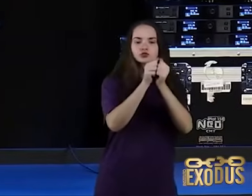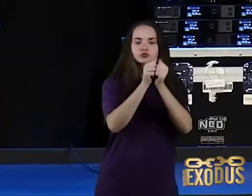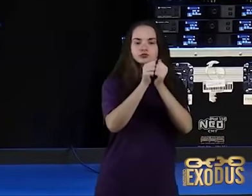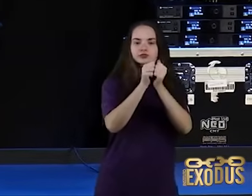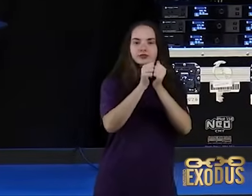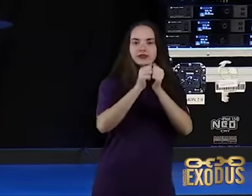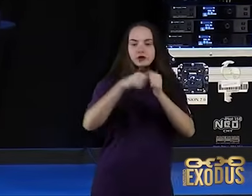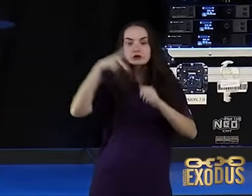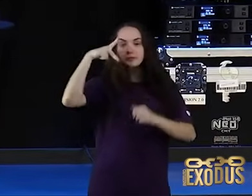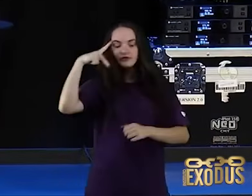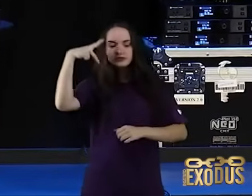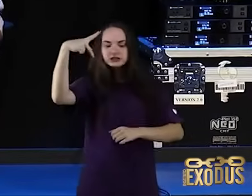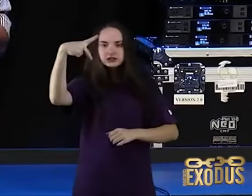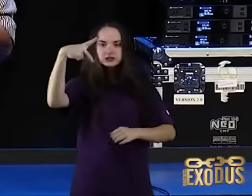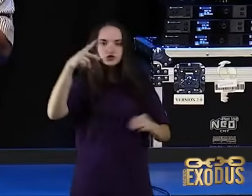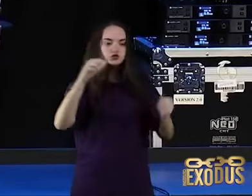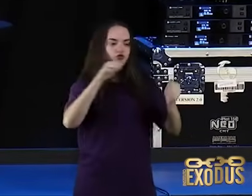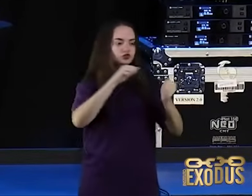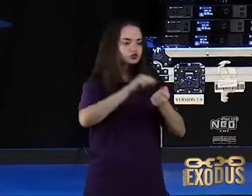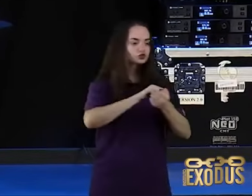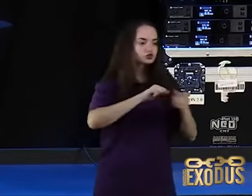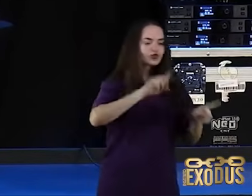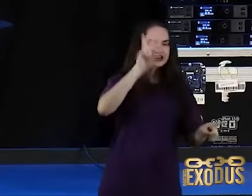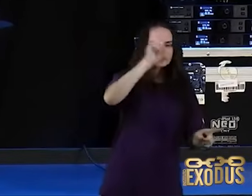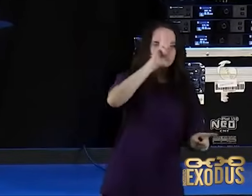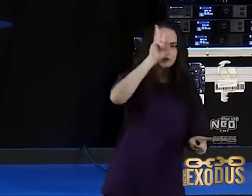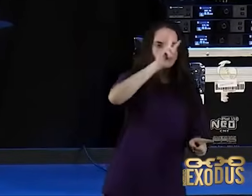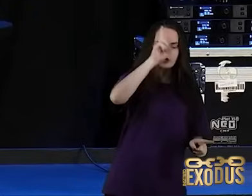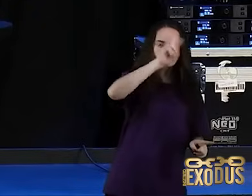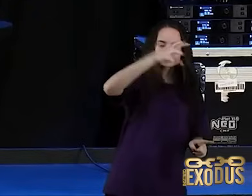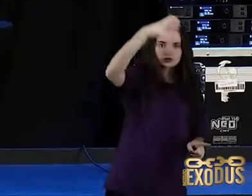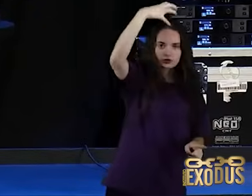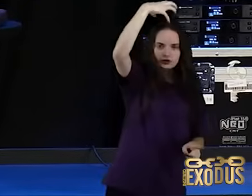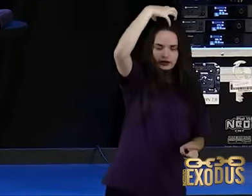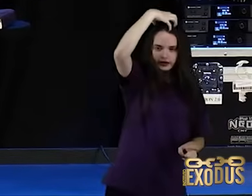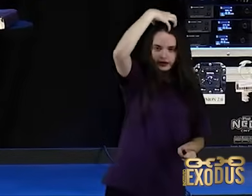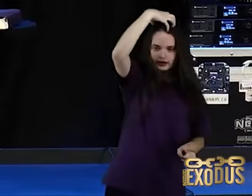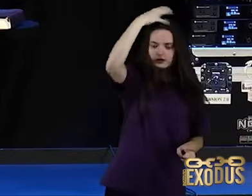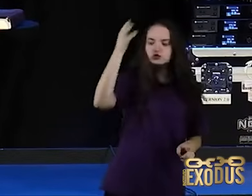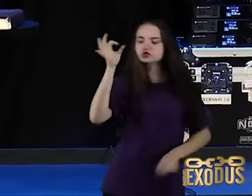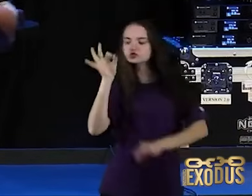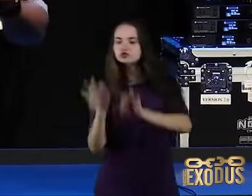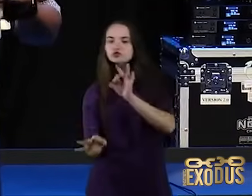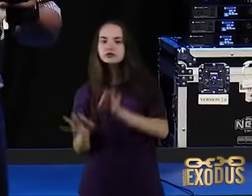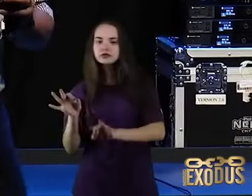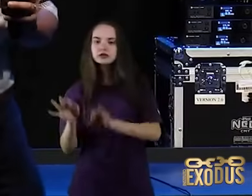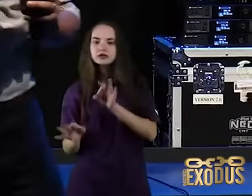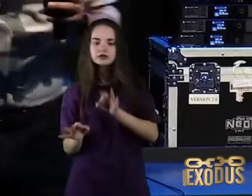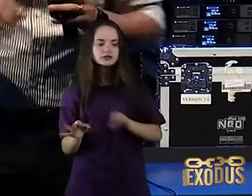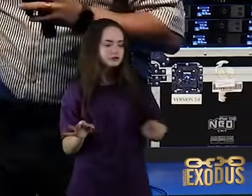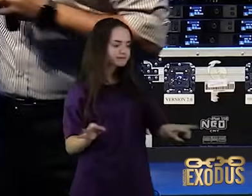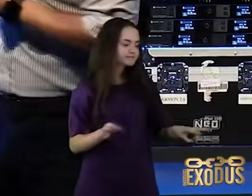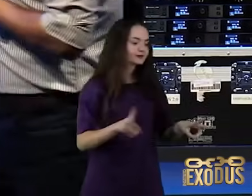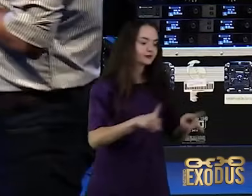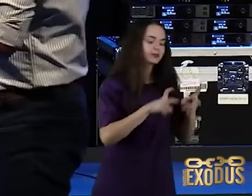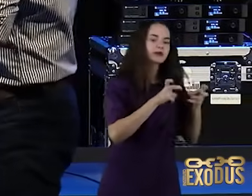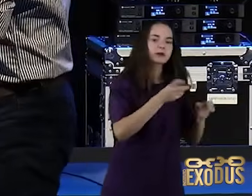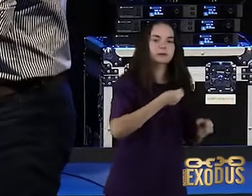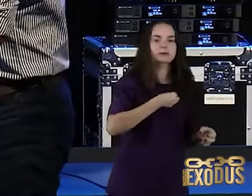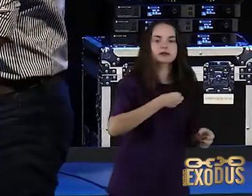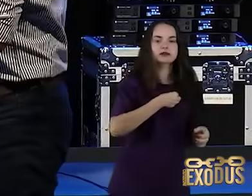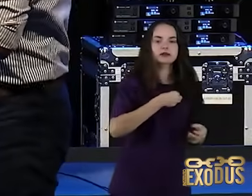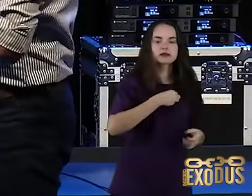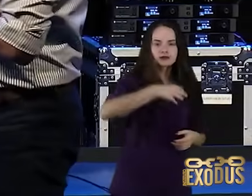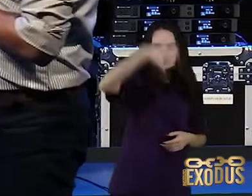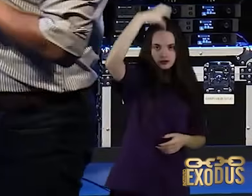profético com aquilo que o rei tá construindo você junta o juízo Profético contra o pecado do Rei Você tá entendendo tem uma outra